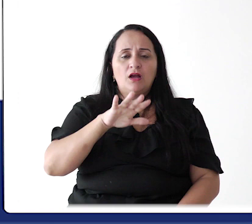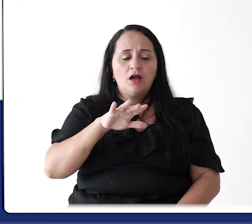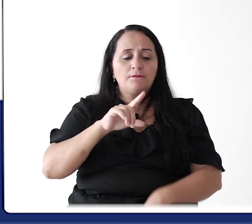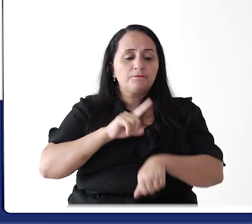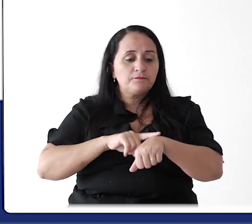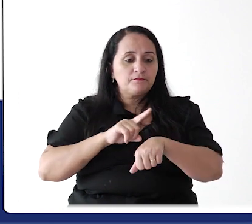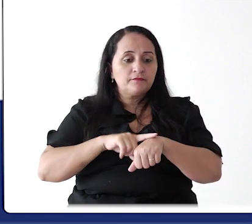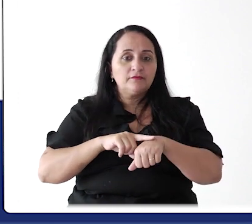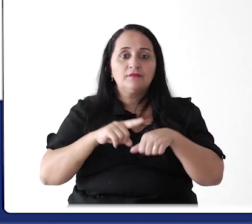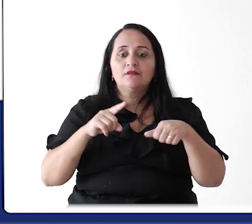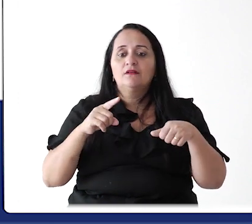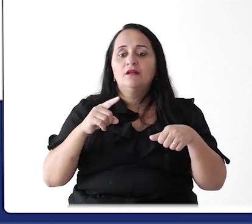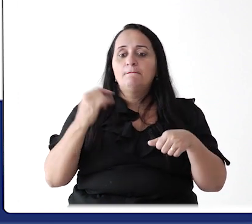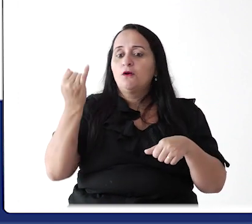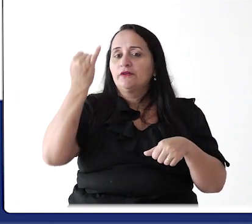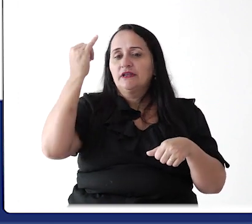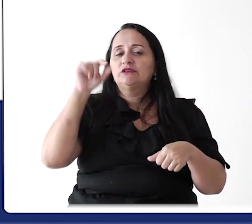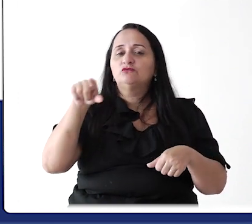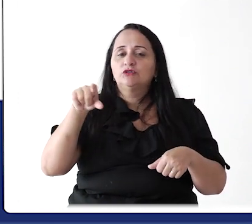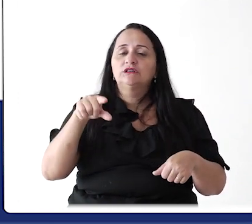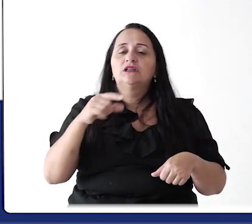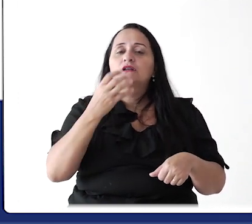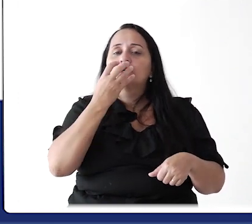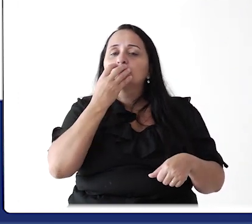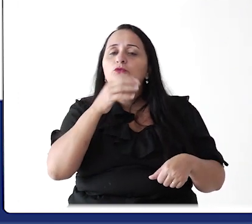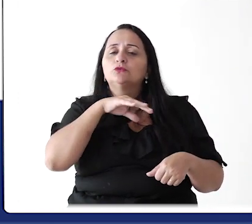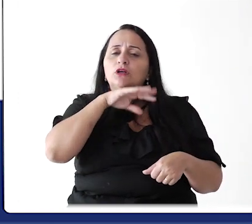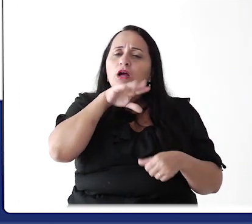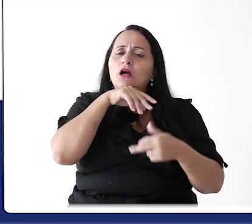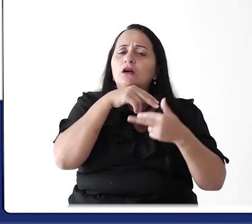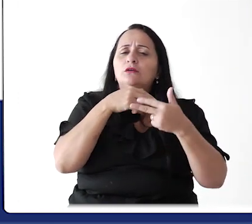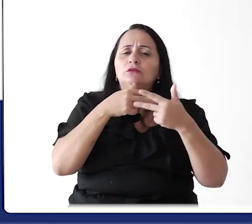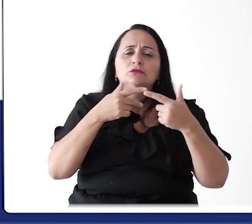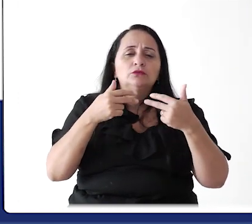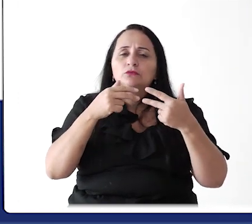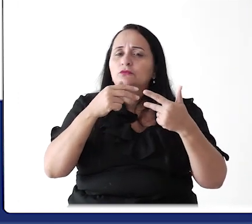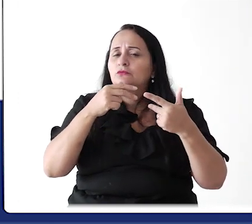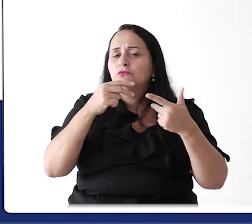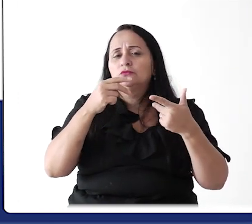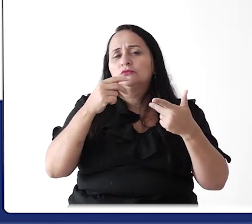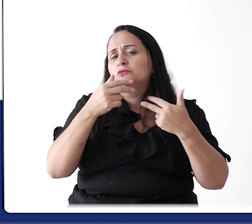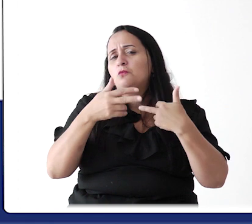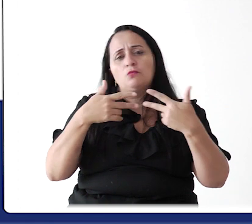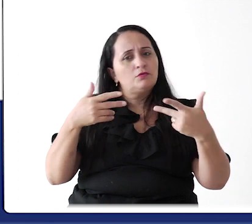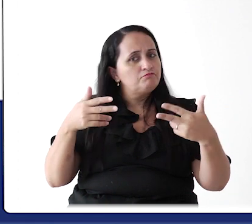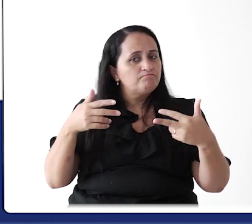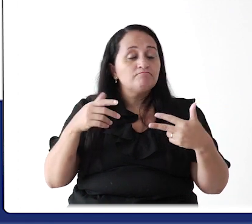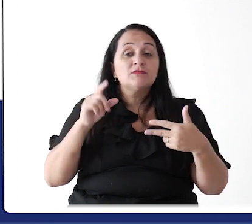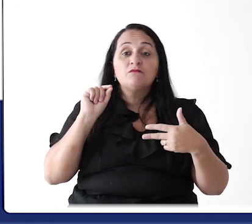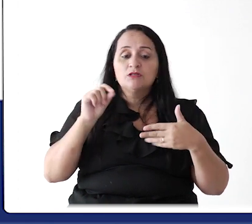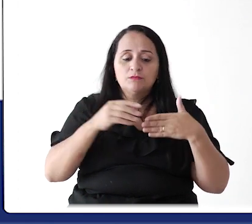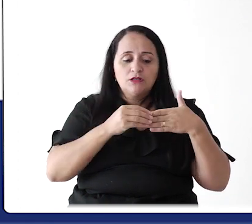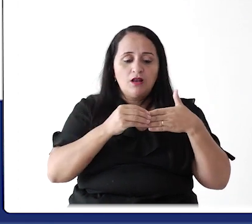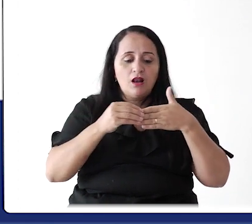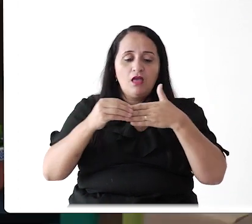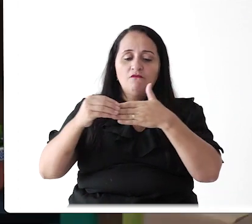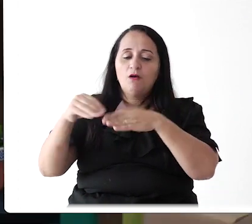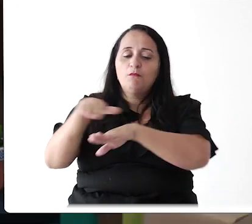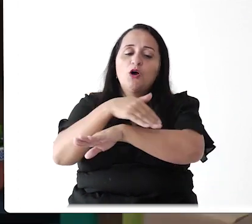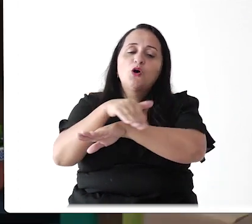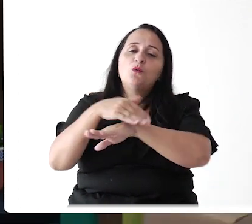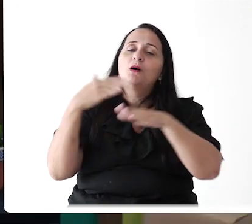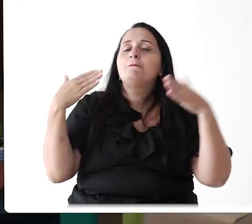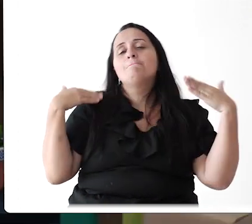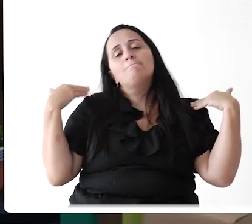fazer as suas necessidades. E eles precisam, né? Eles não podem viver presos em apartamento e precisam passear